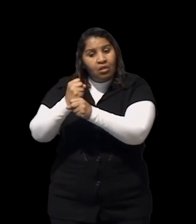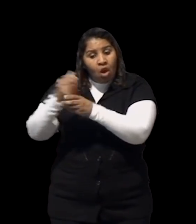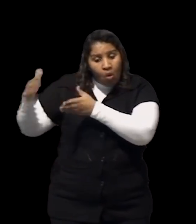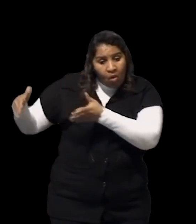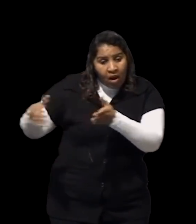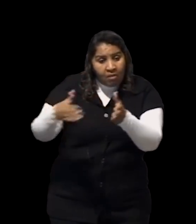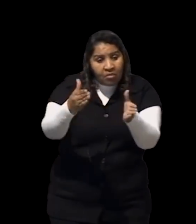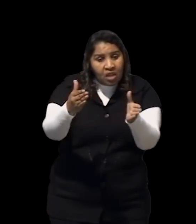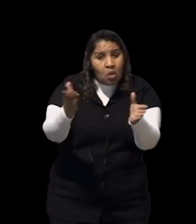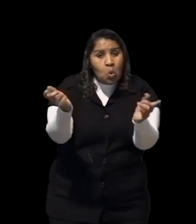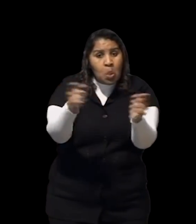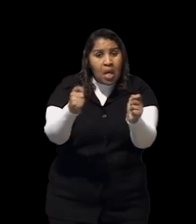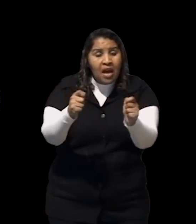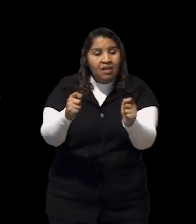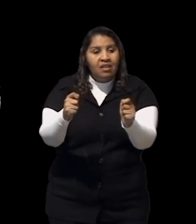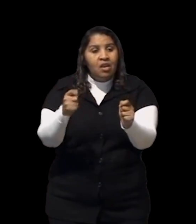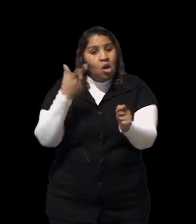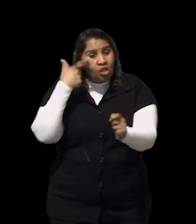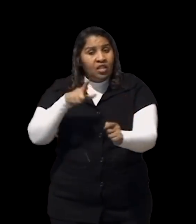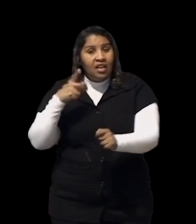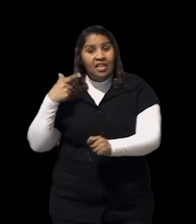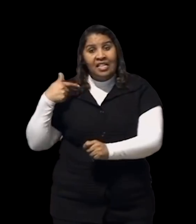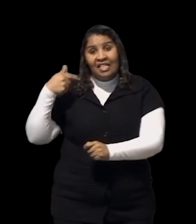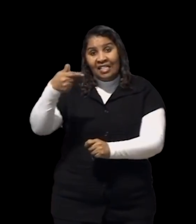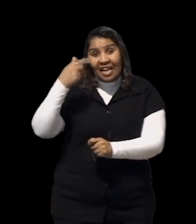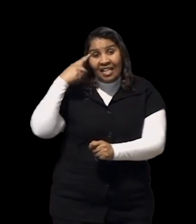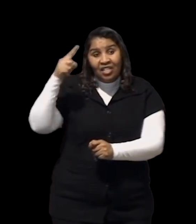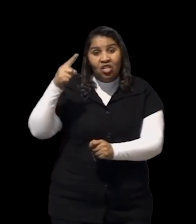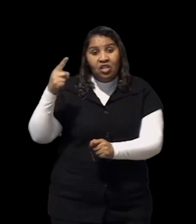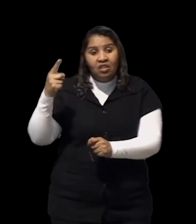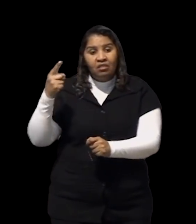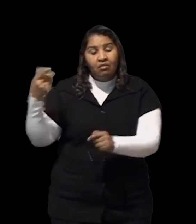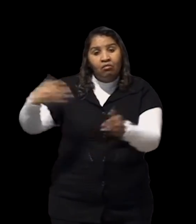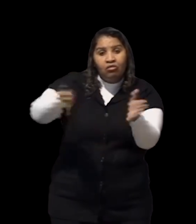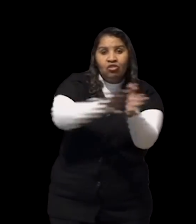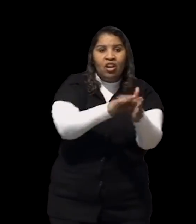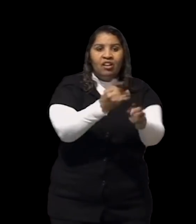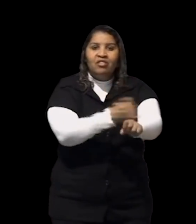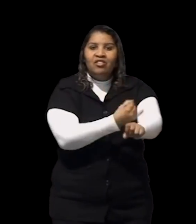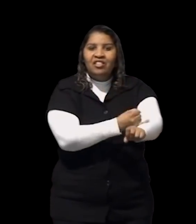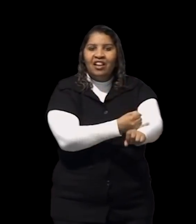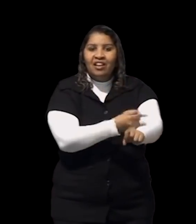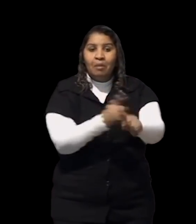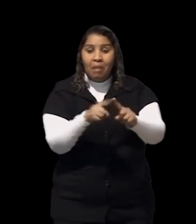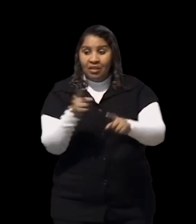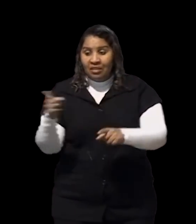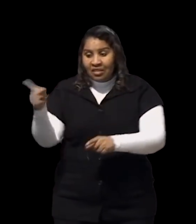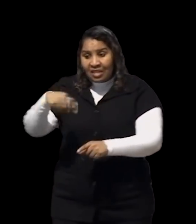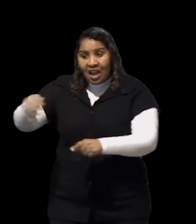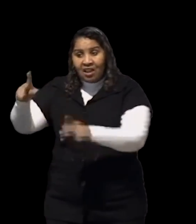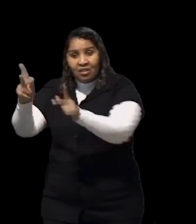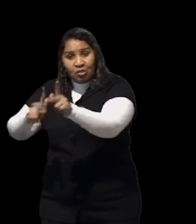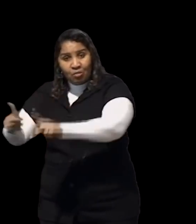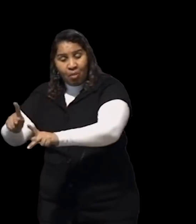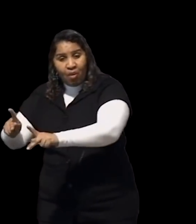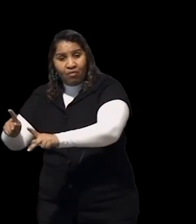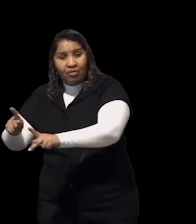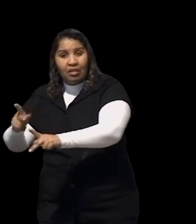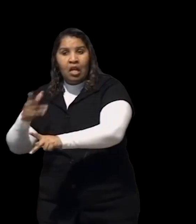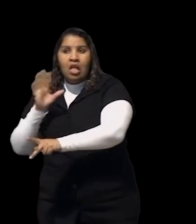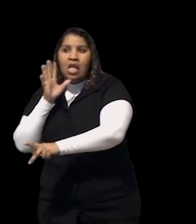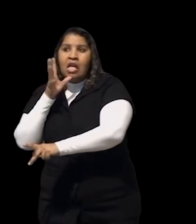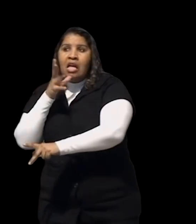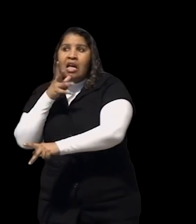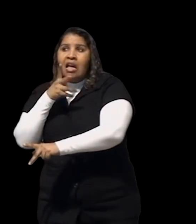então quando eu escavo morre a gente alcança a liberdade experiências de